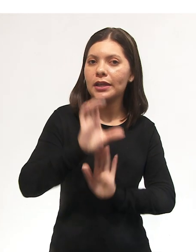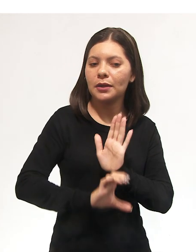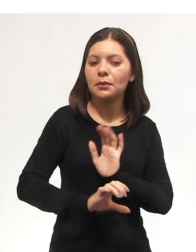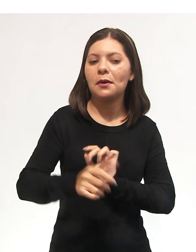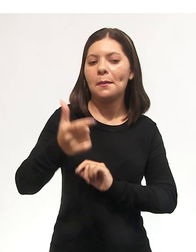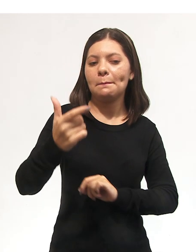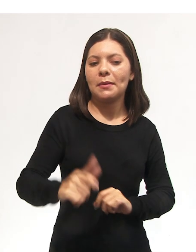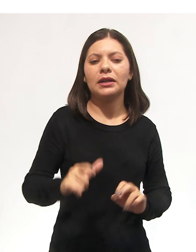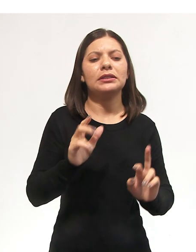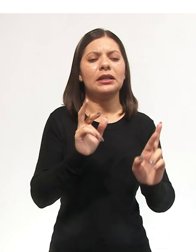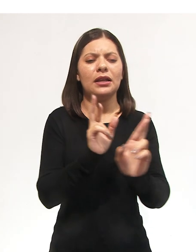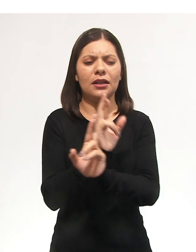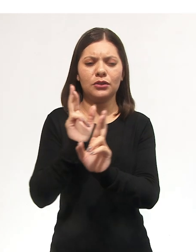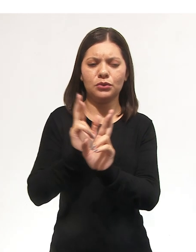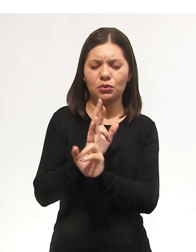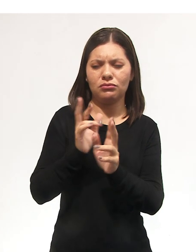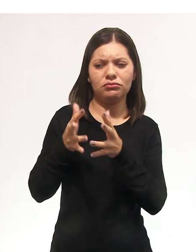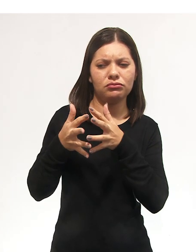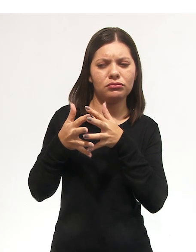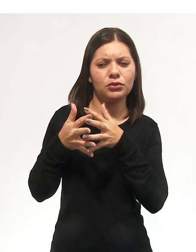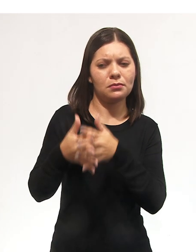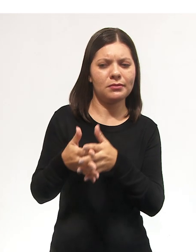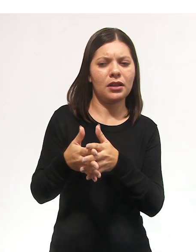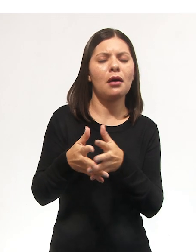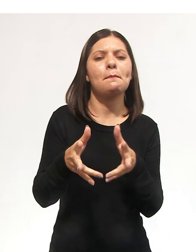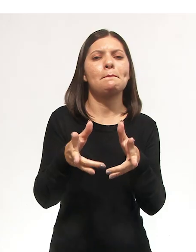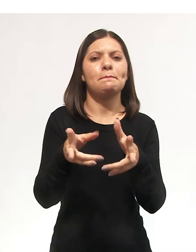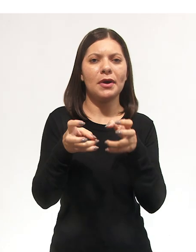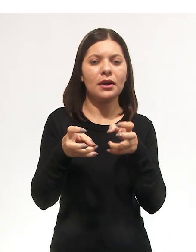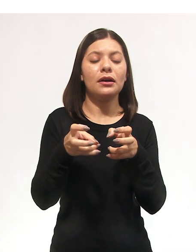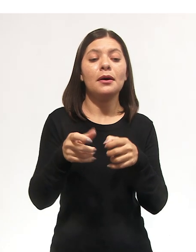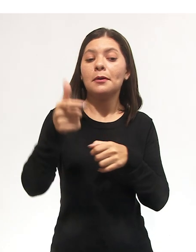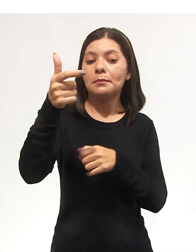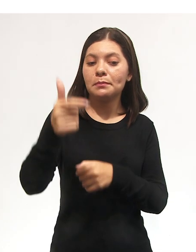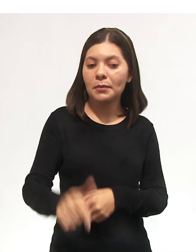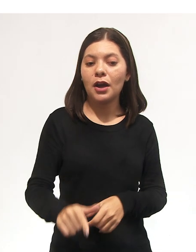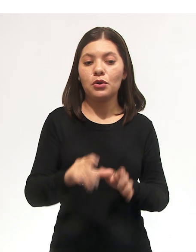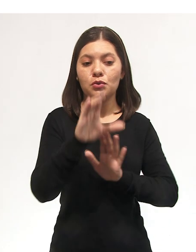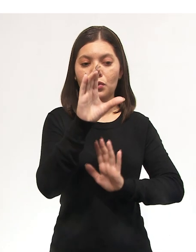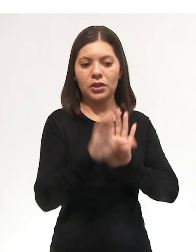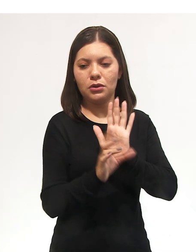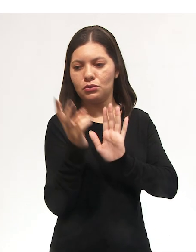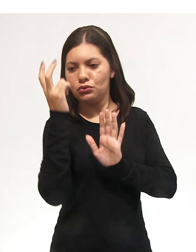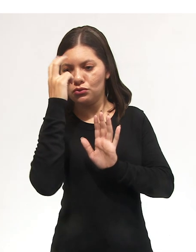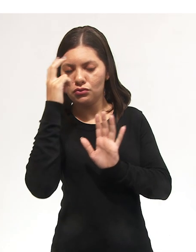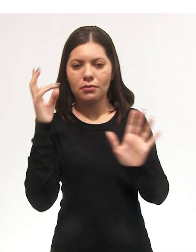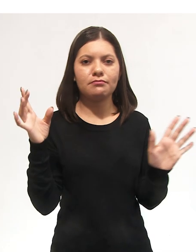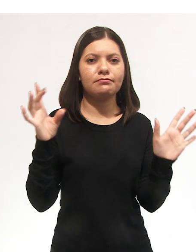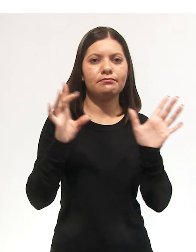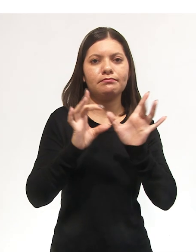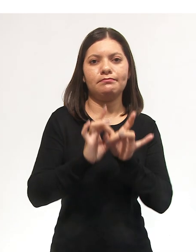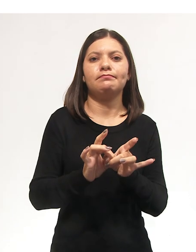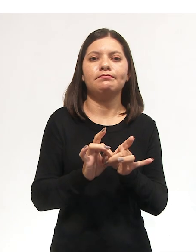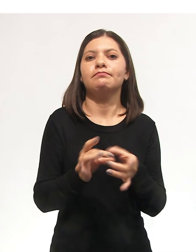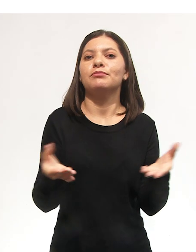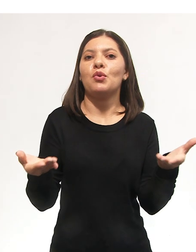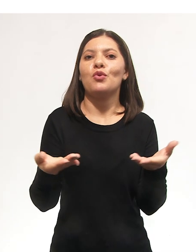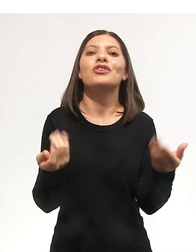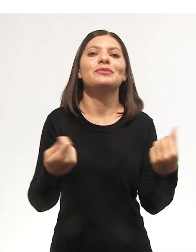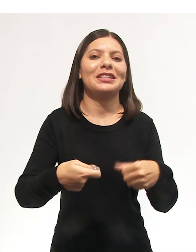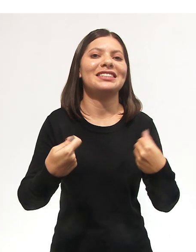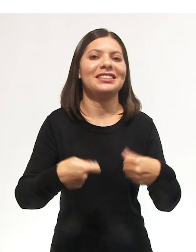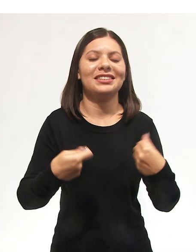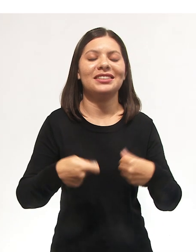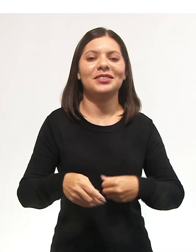as relações complexas do currículo na educação e relacionar o currículo e a cultura na